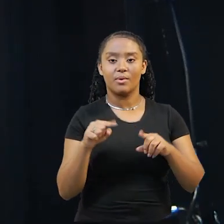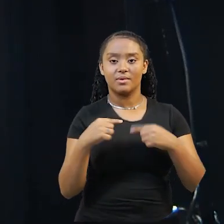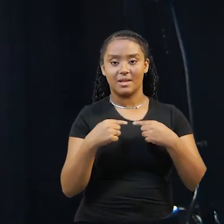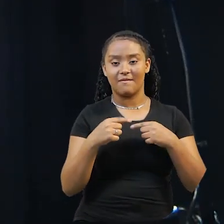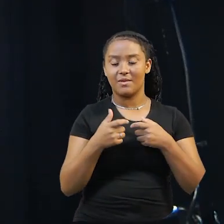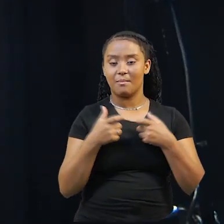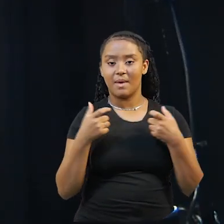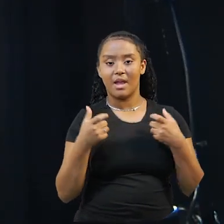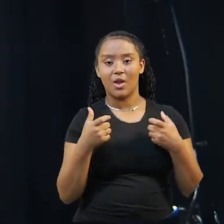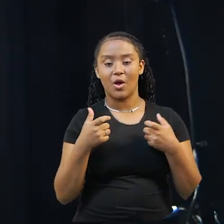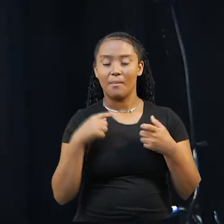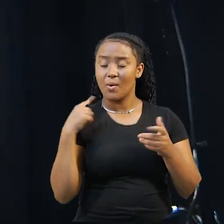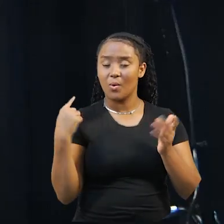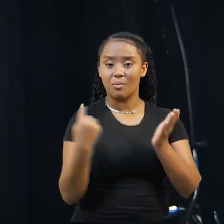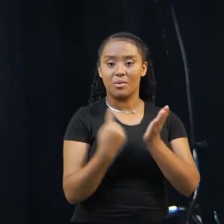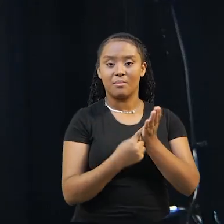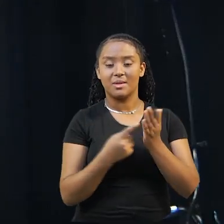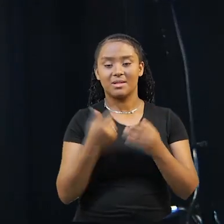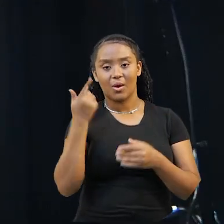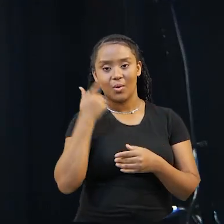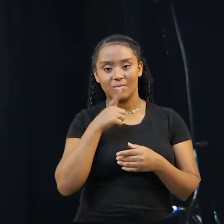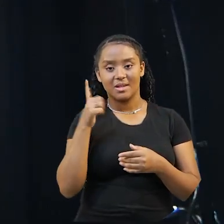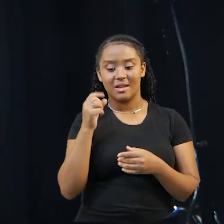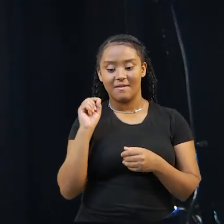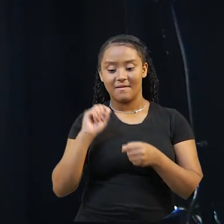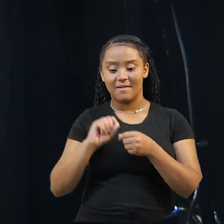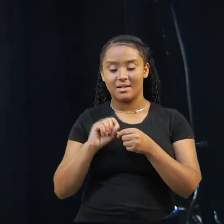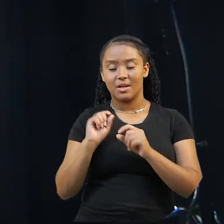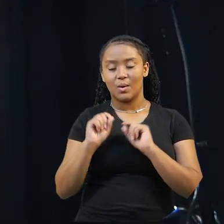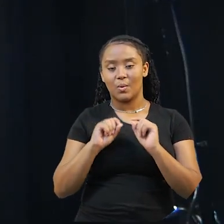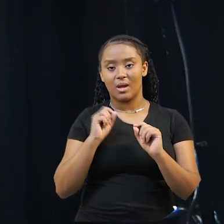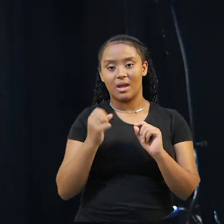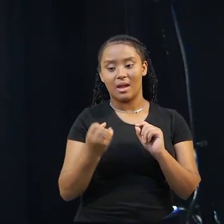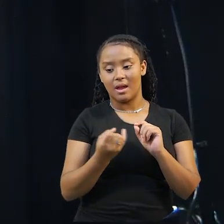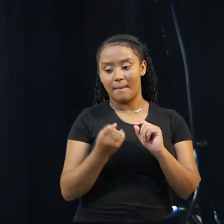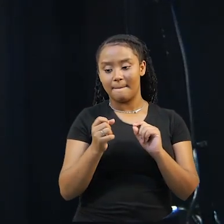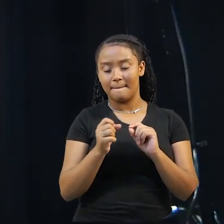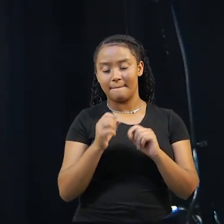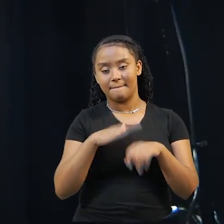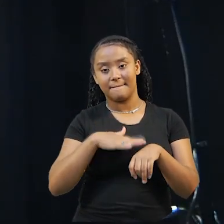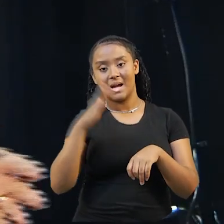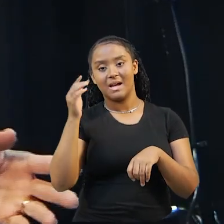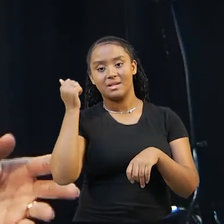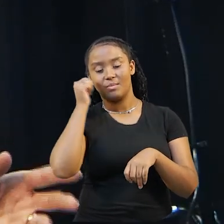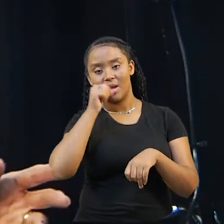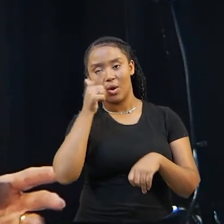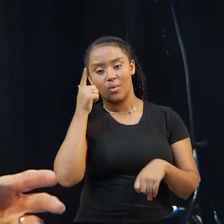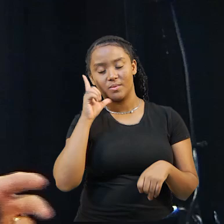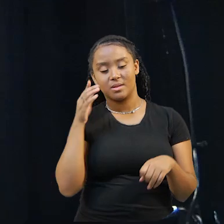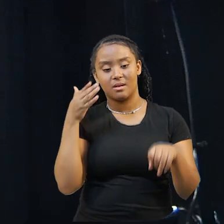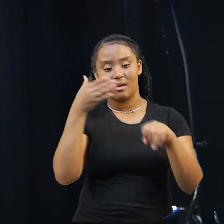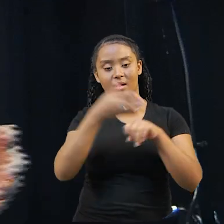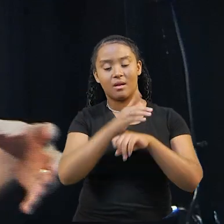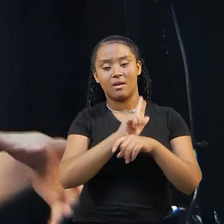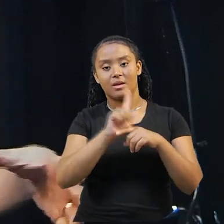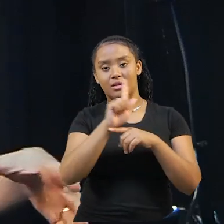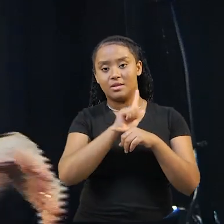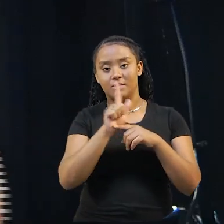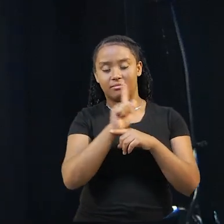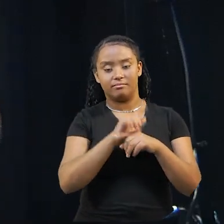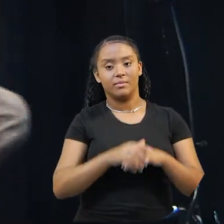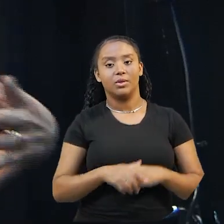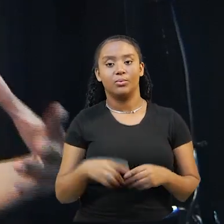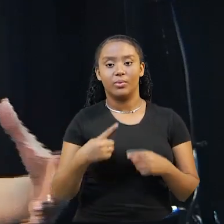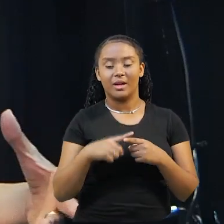é abrir espaços para que mais mulheres ocupem a gestão. Porque só quando a gente tiver mais